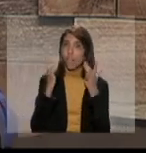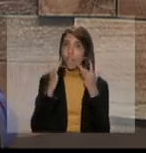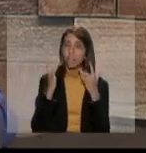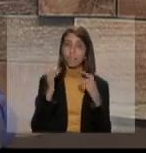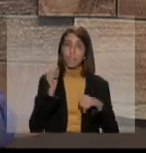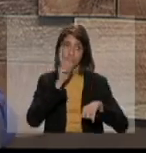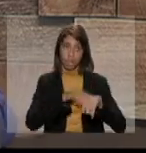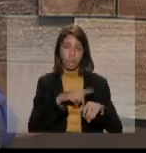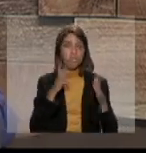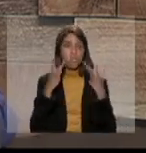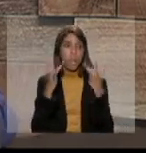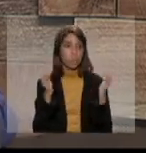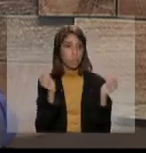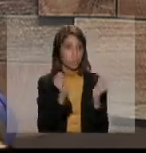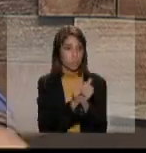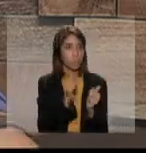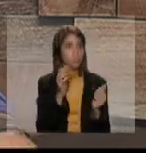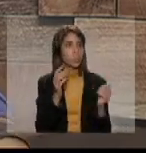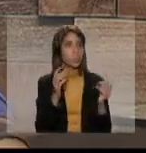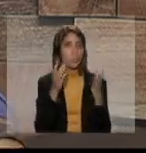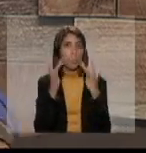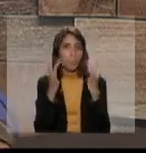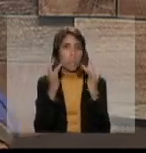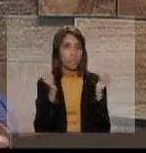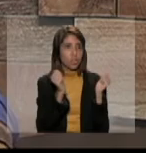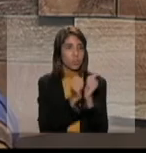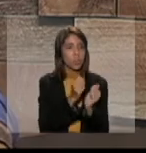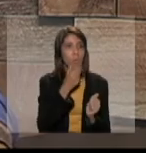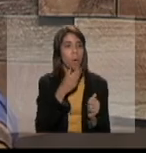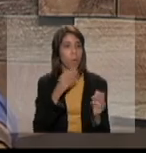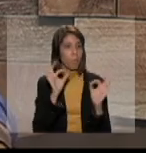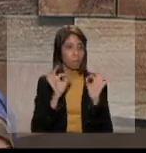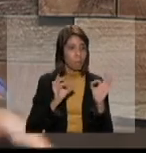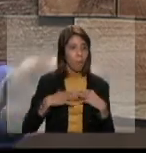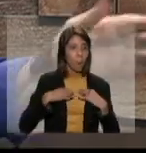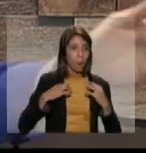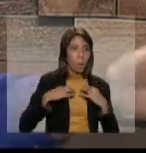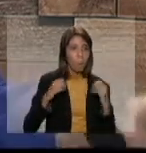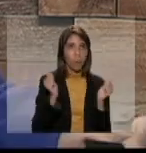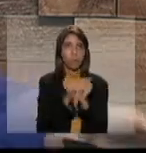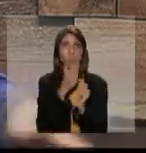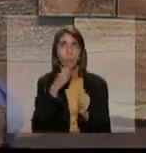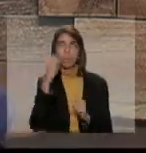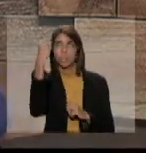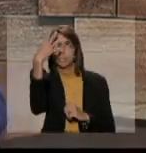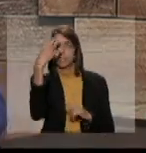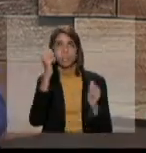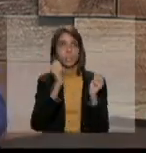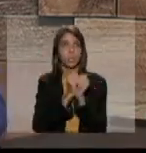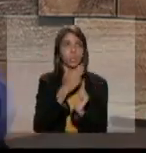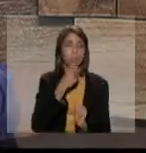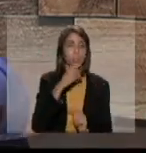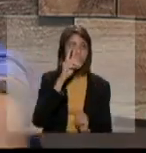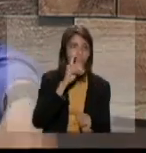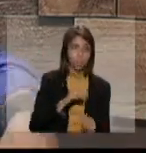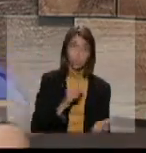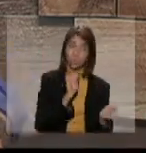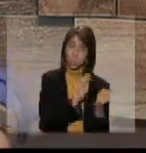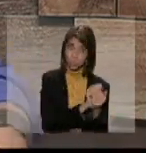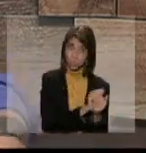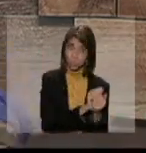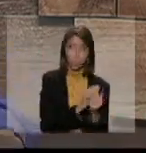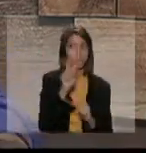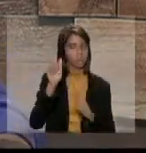construindo junto na junto você começa uma peça junto com o figurinista junto com o iluminador junto com o diretor você vai